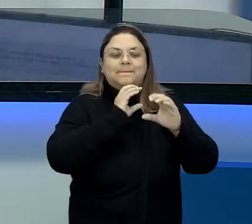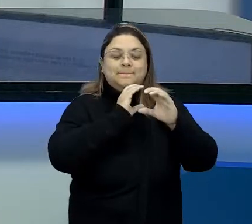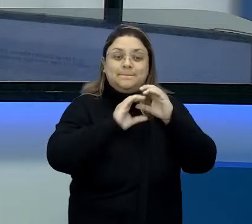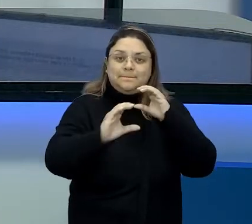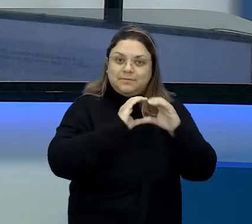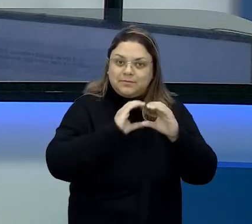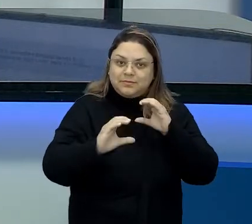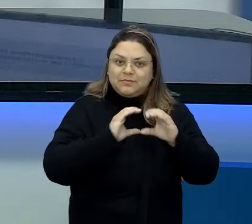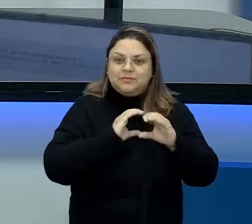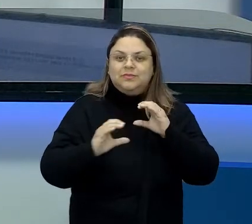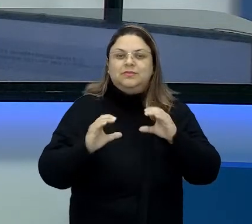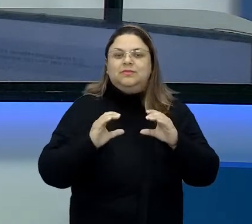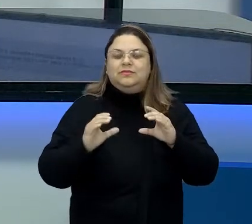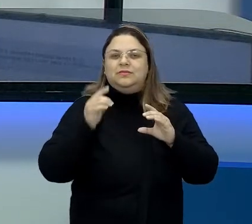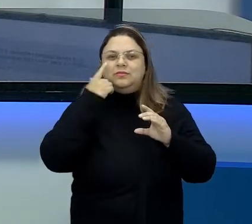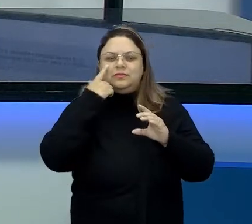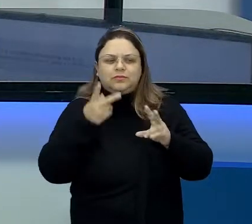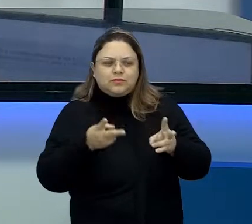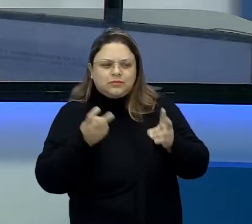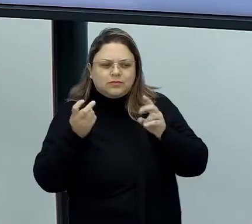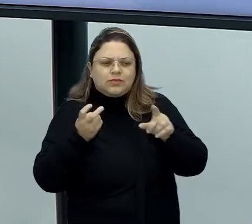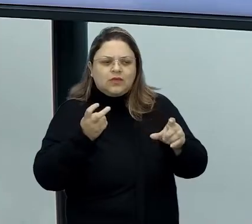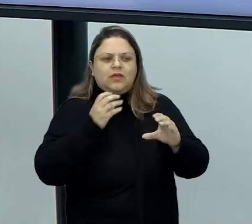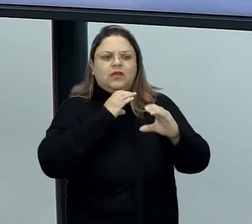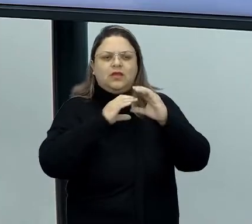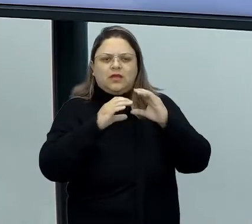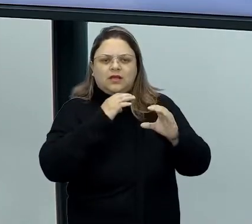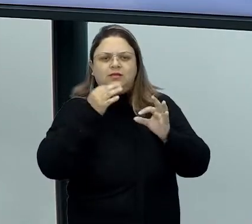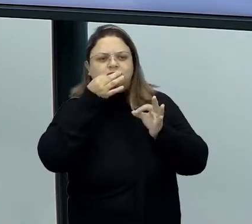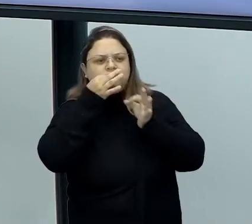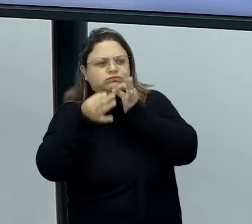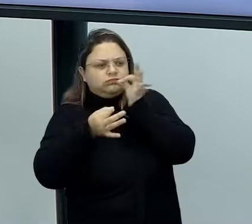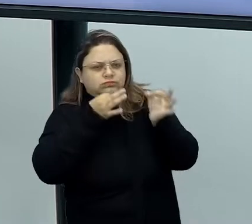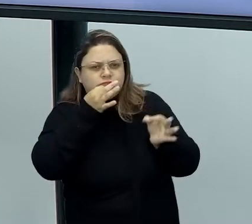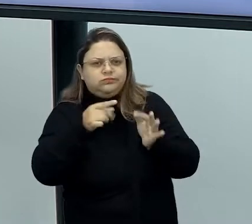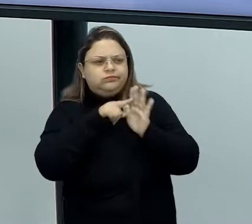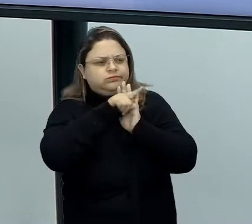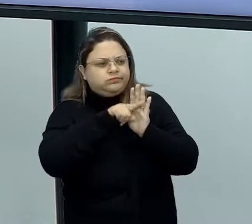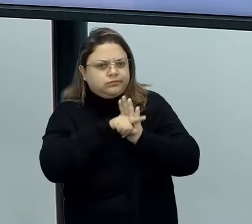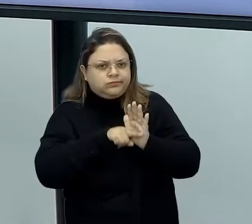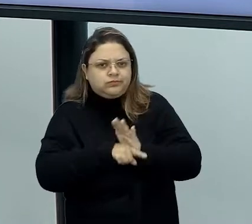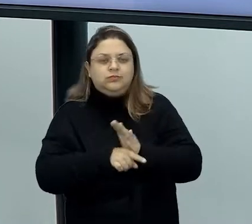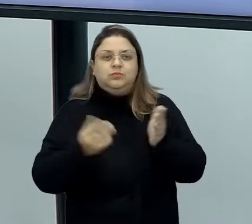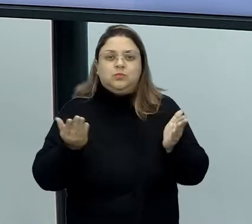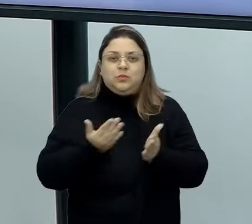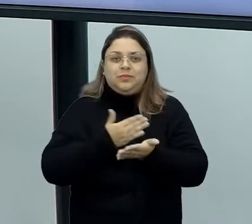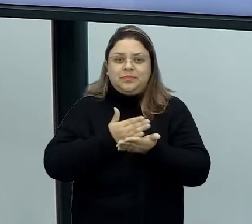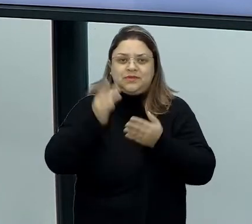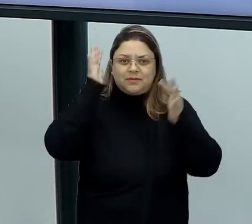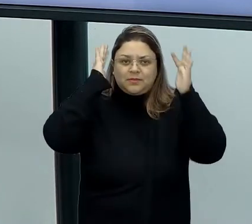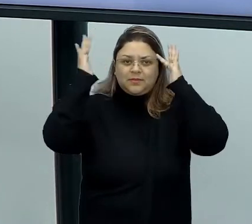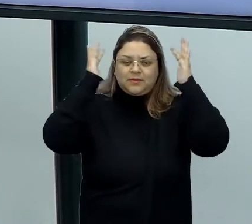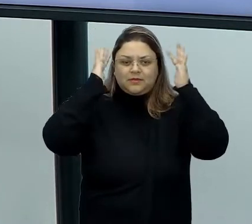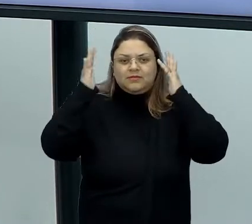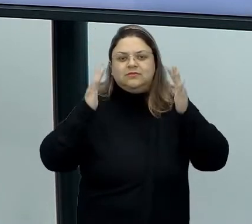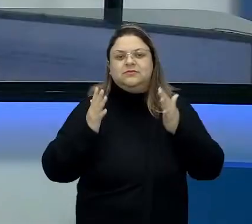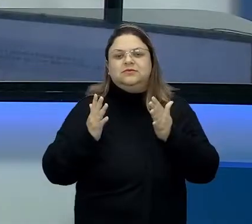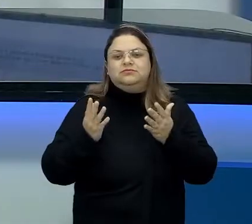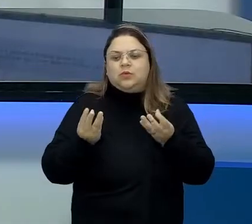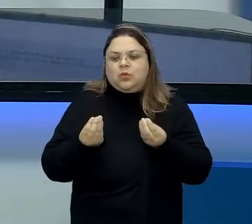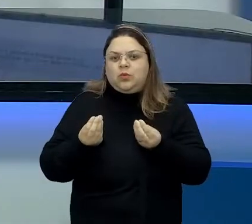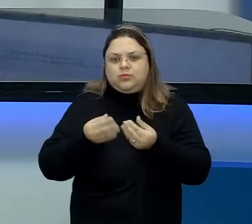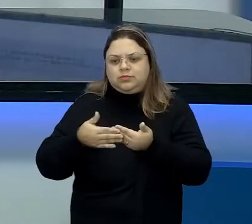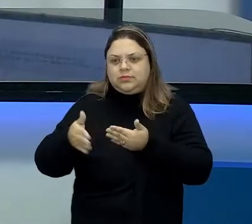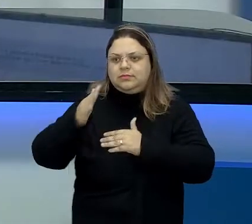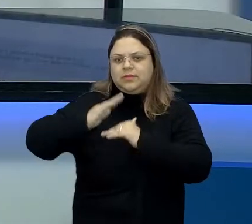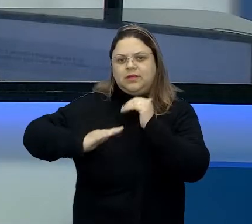comunicação, né? Dessa observação, dessa criticidade, para a gente começar a pensar em